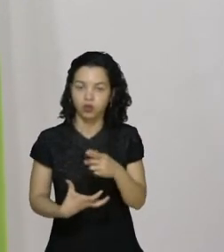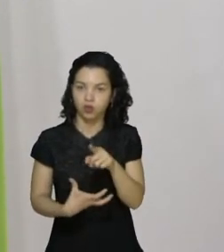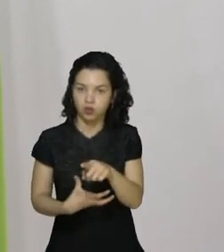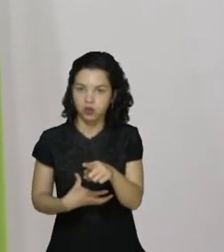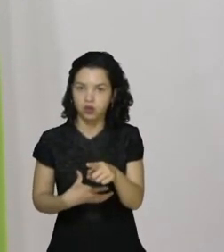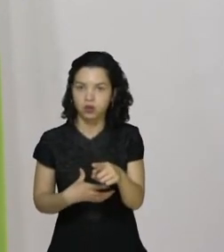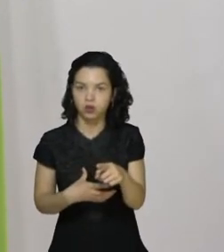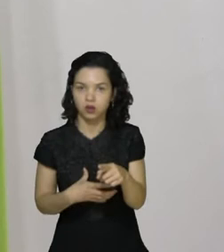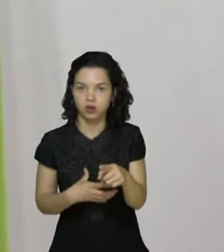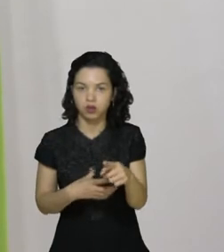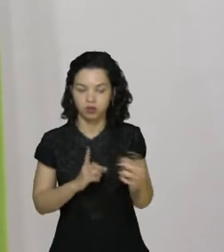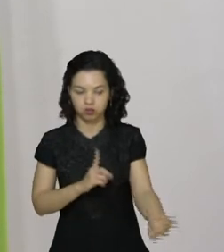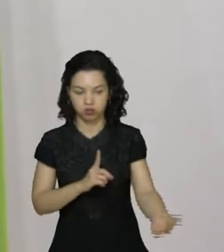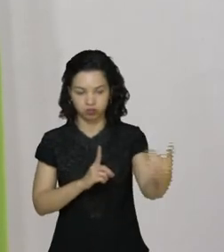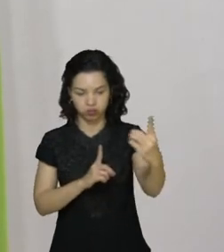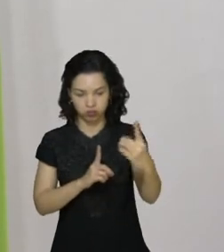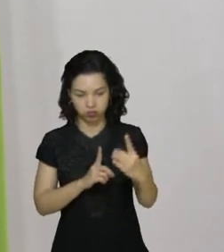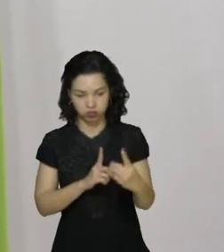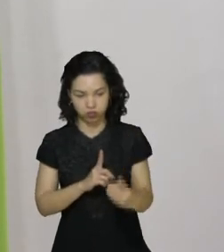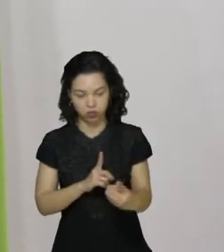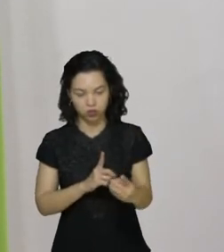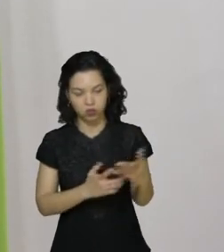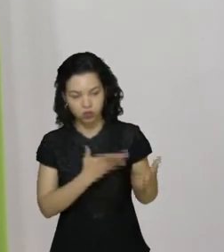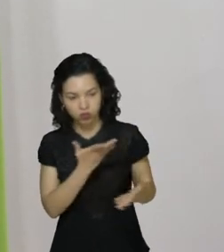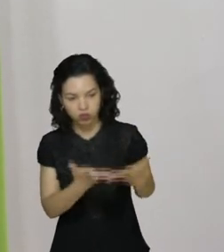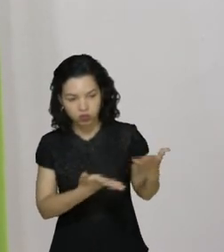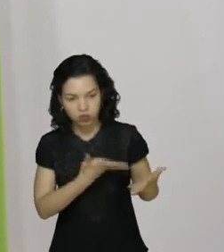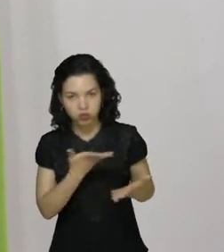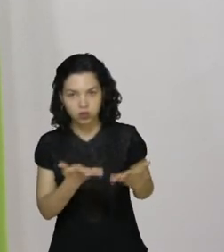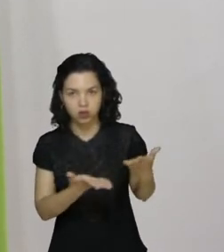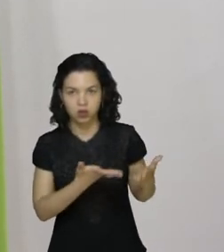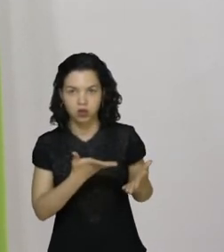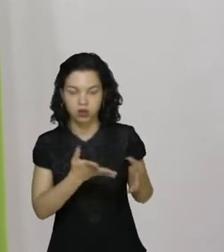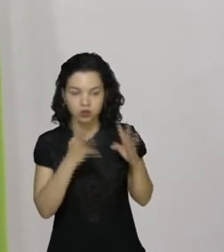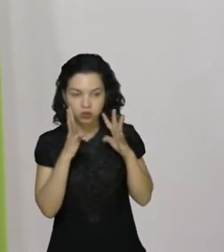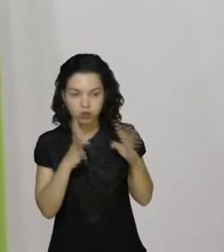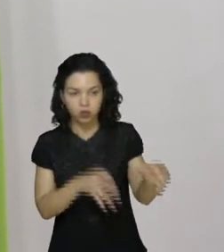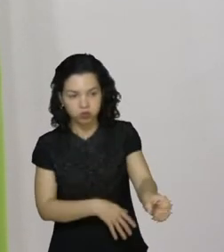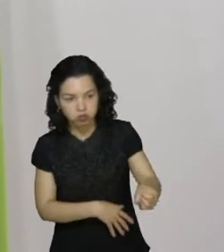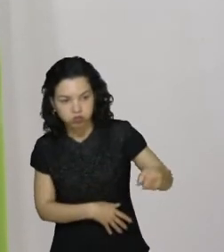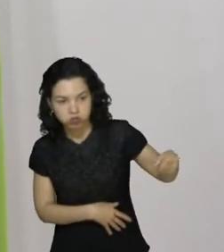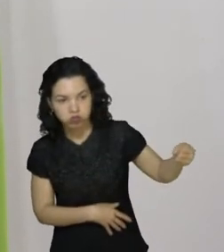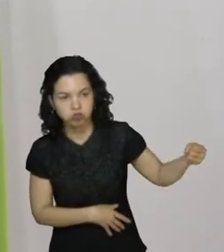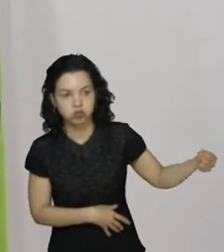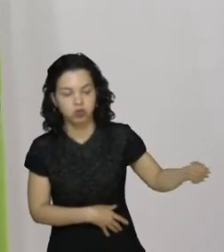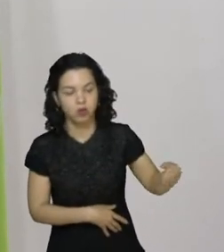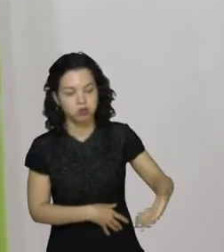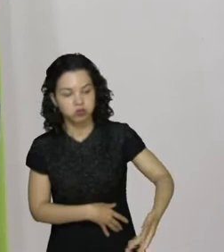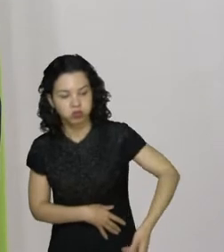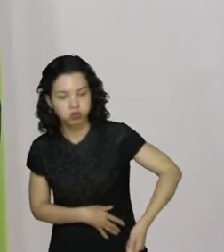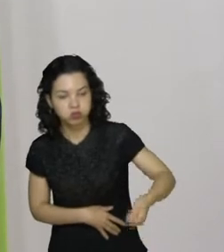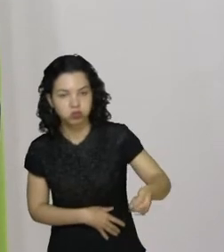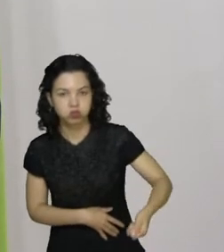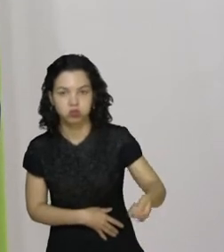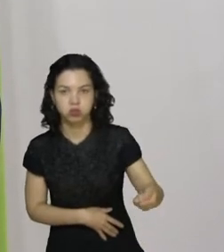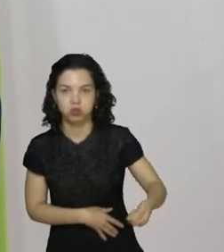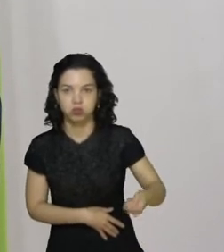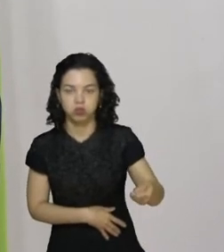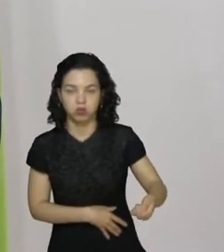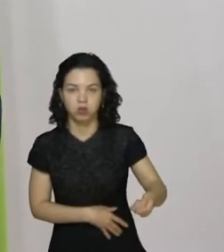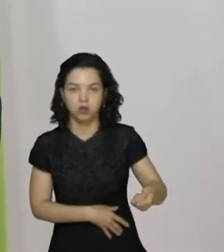pessoa no teu consultório, o olhar depois de abrir a porta, o aperto de mão antes que ele